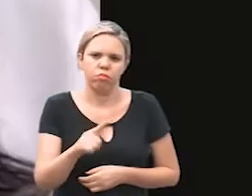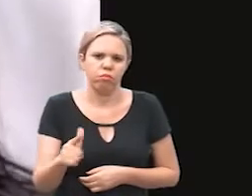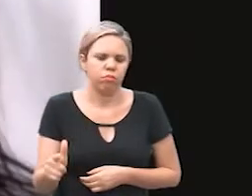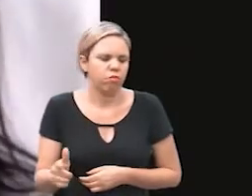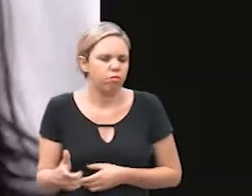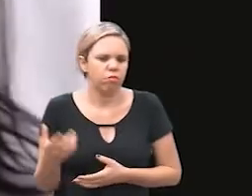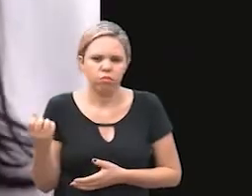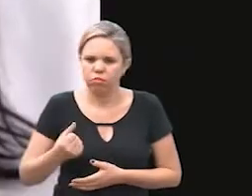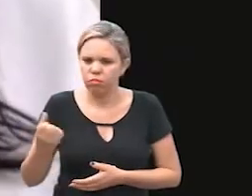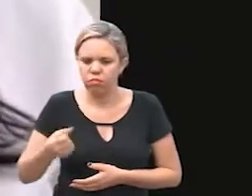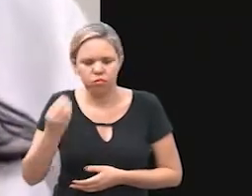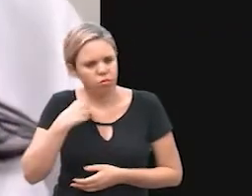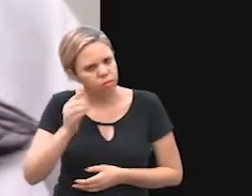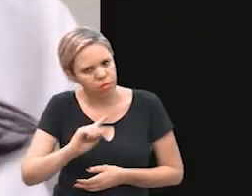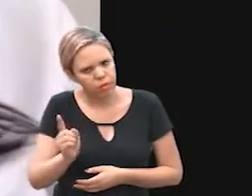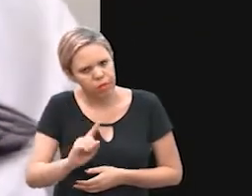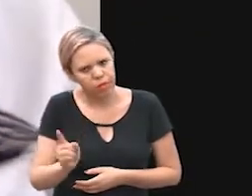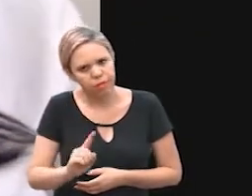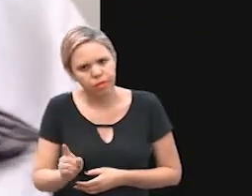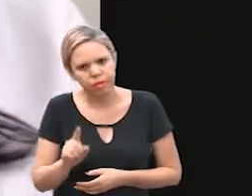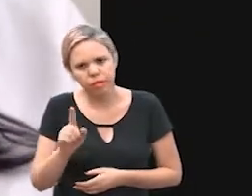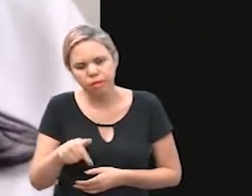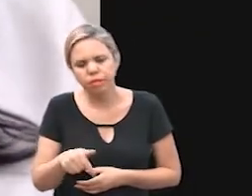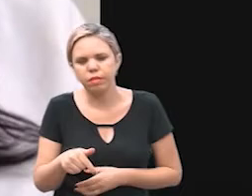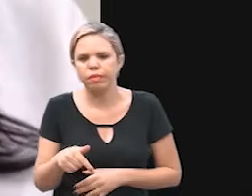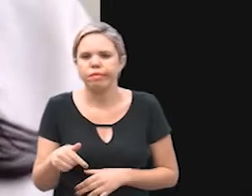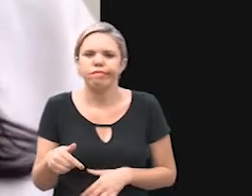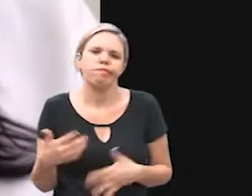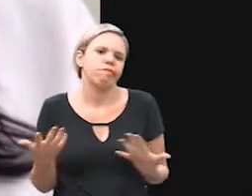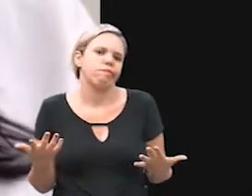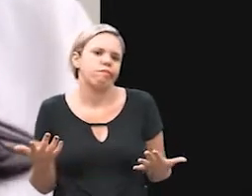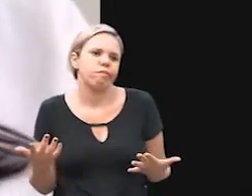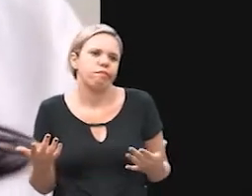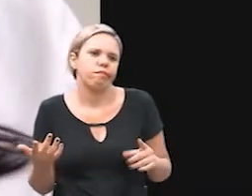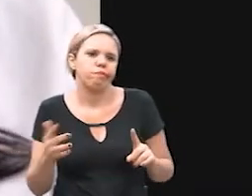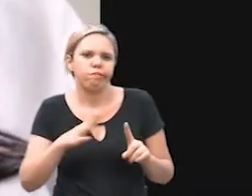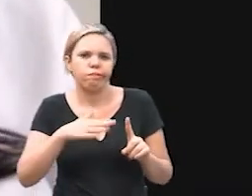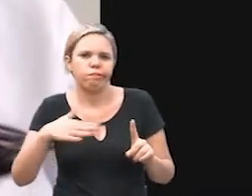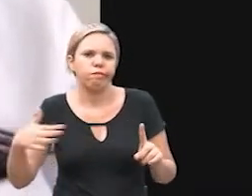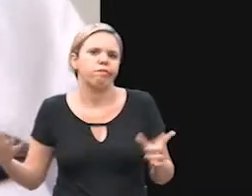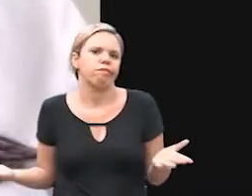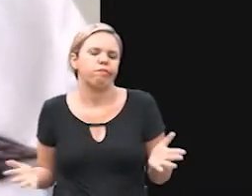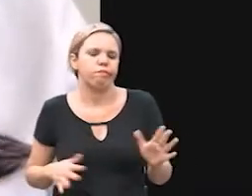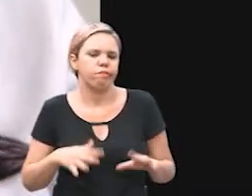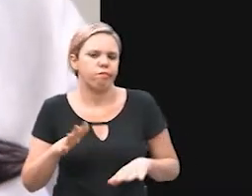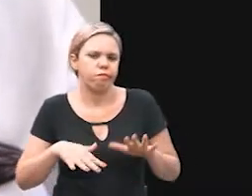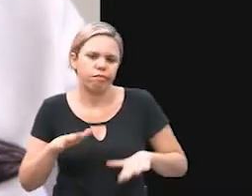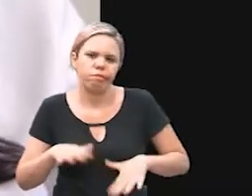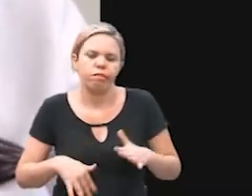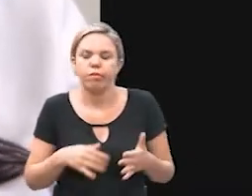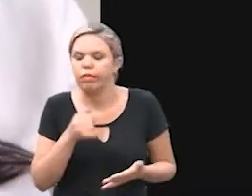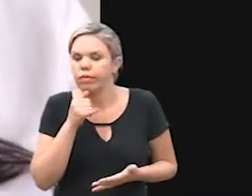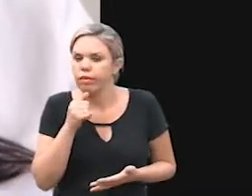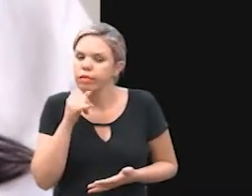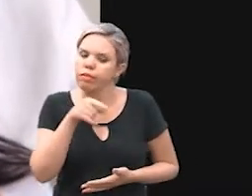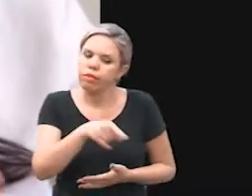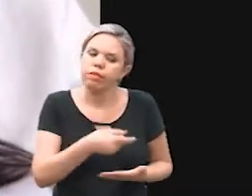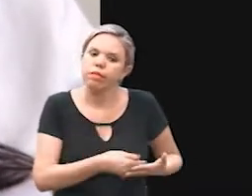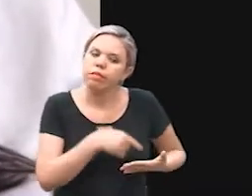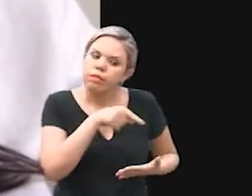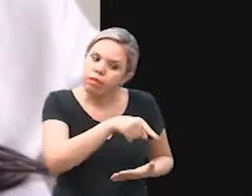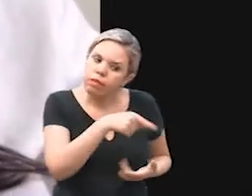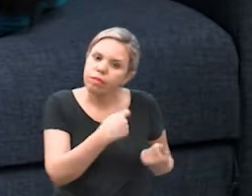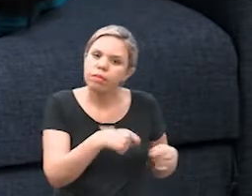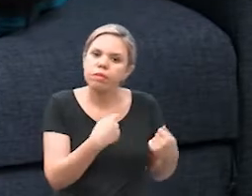Não existe leite fraco. Isso é um mito, né? O que acontece é que o bebê,